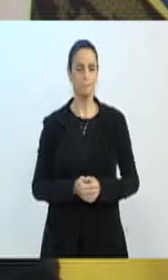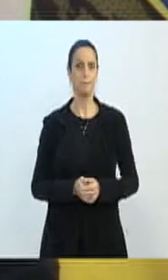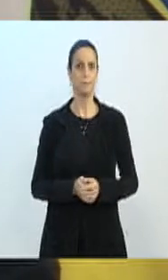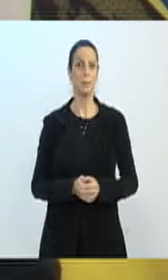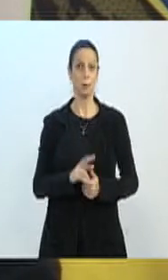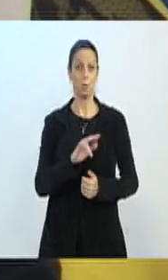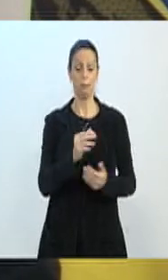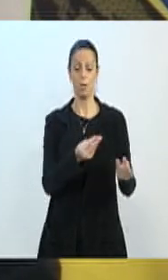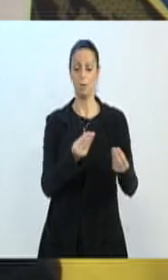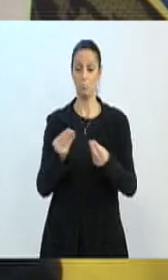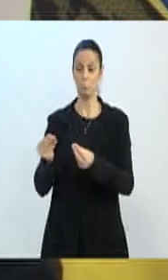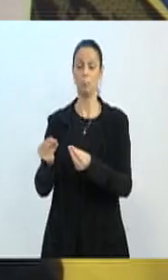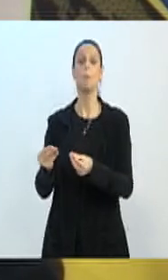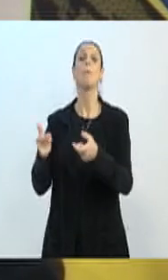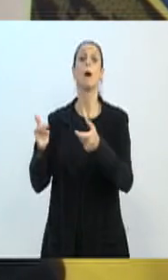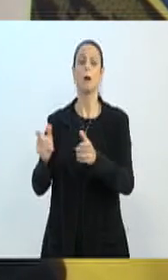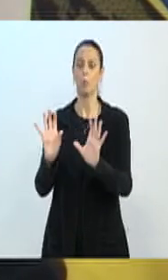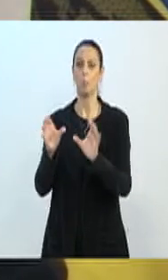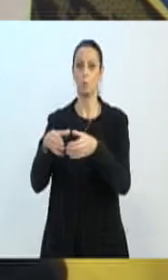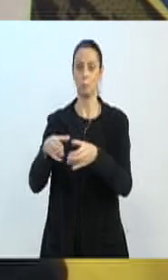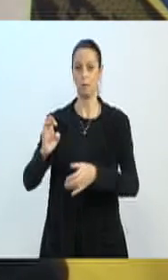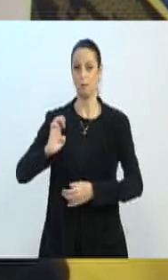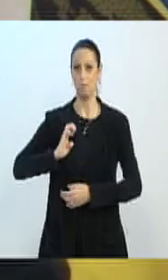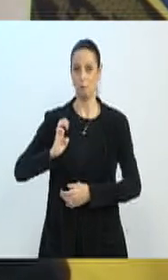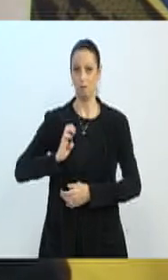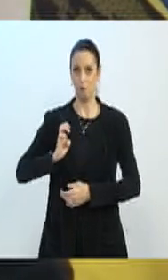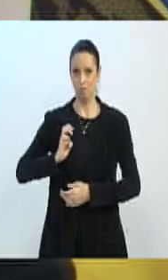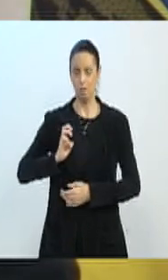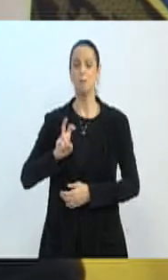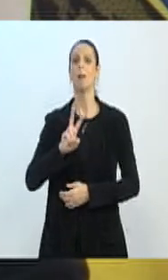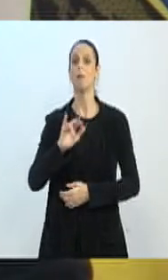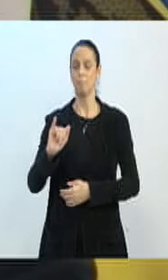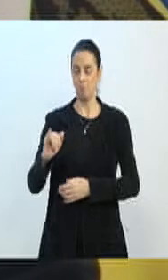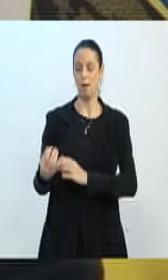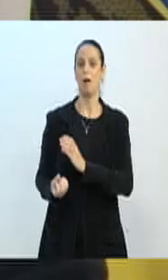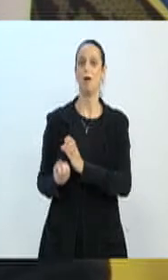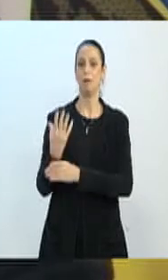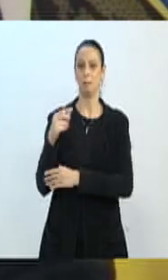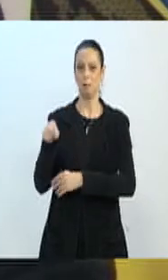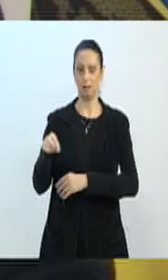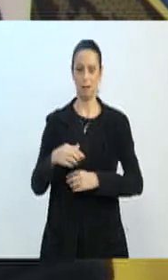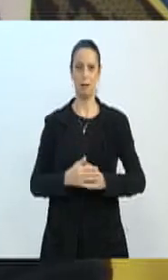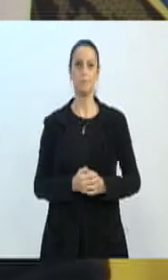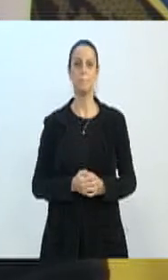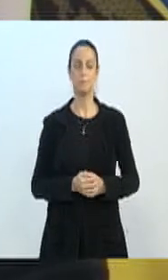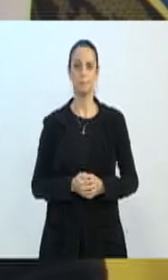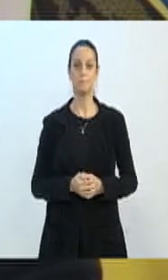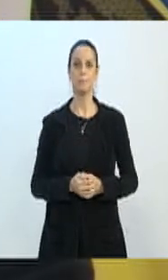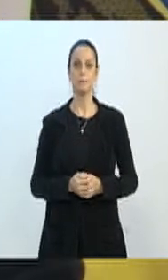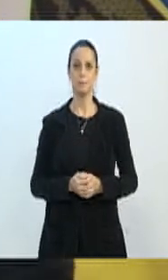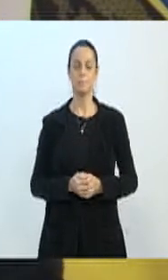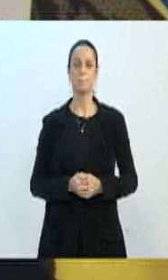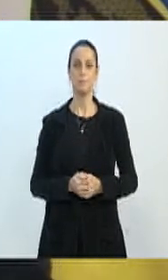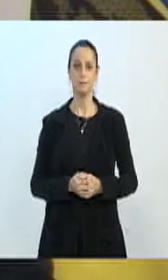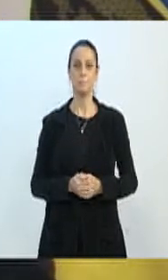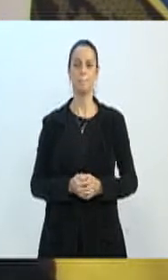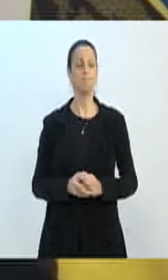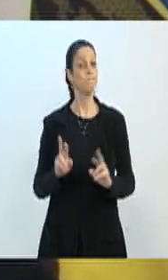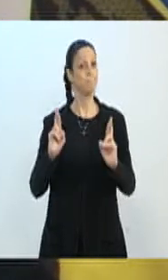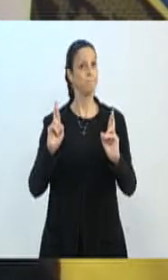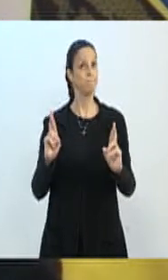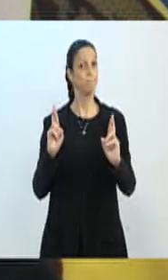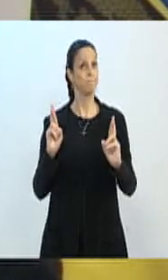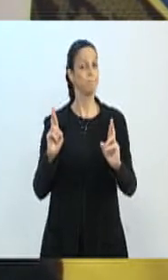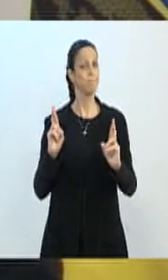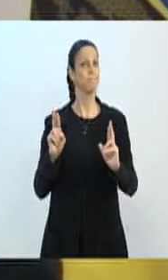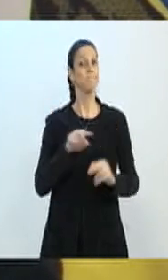de ética coleção de ética que deve ser formada daqui alguns dias é tomara tomara